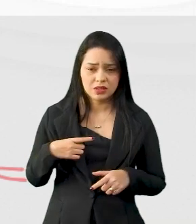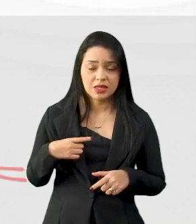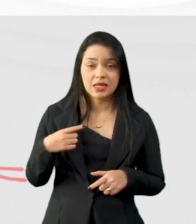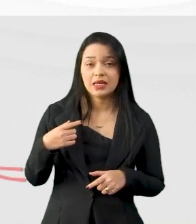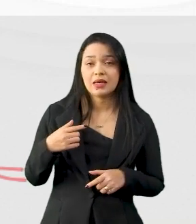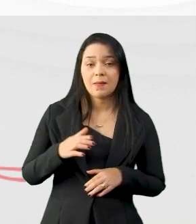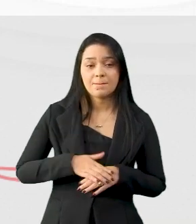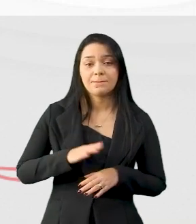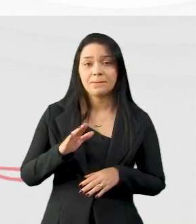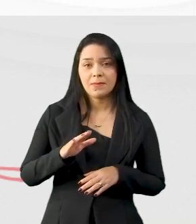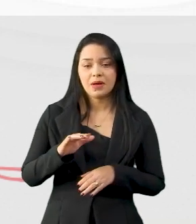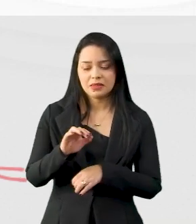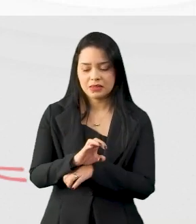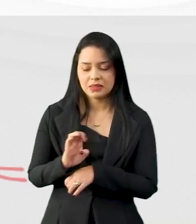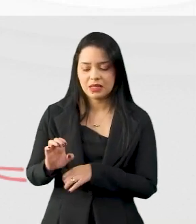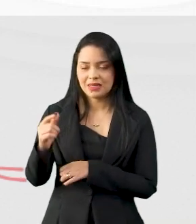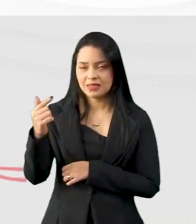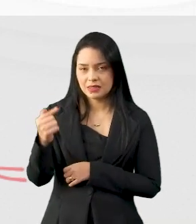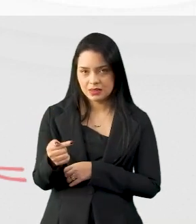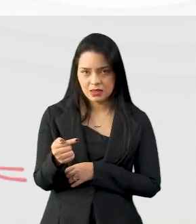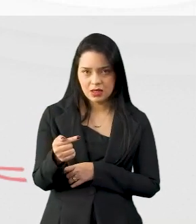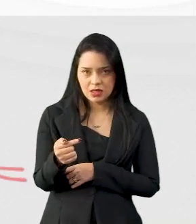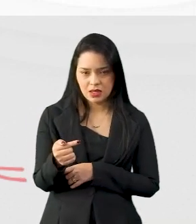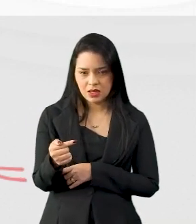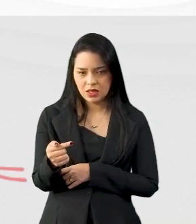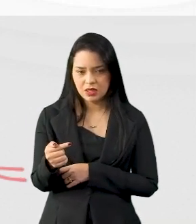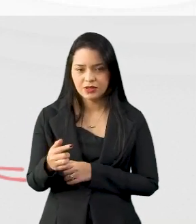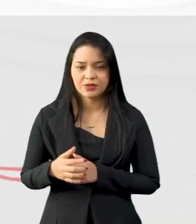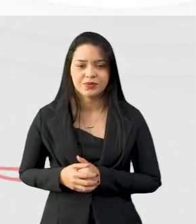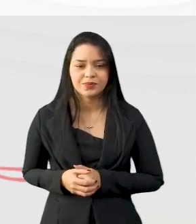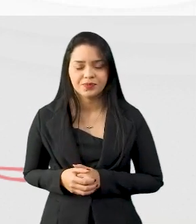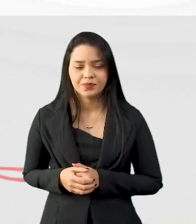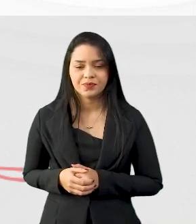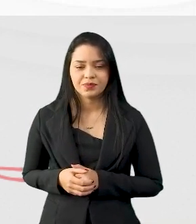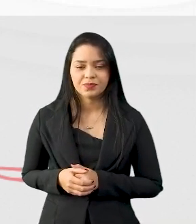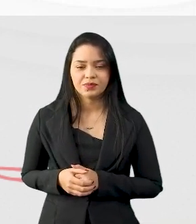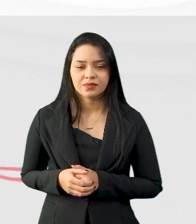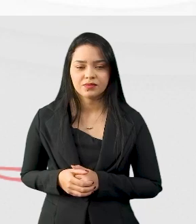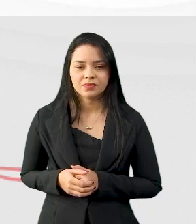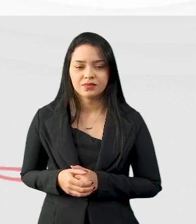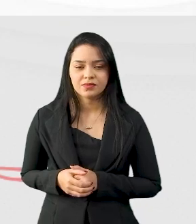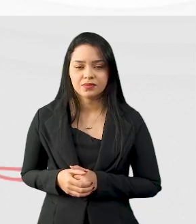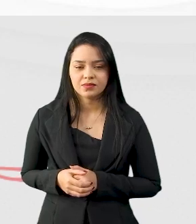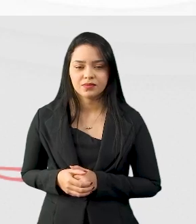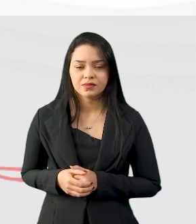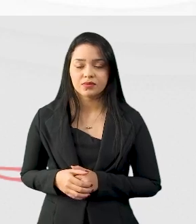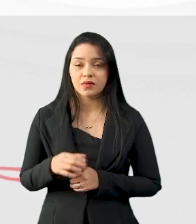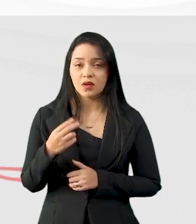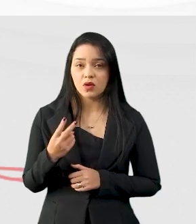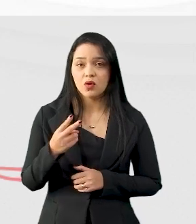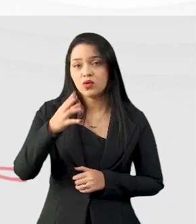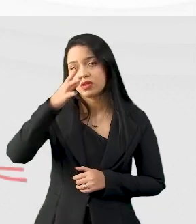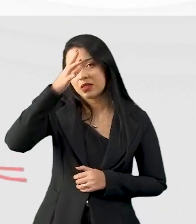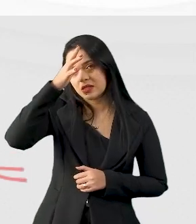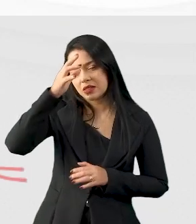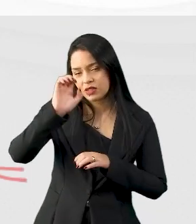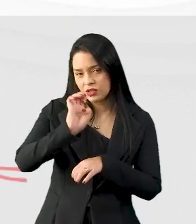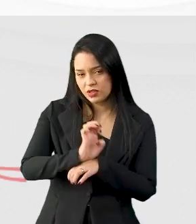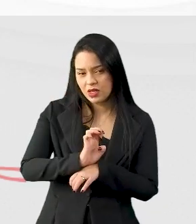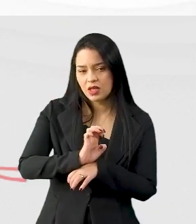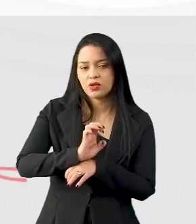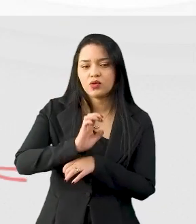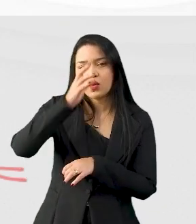concentra os maiores territórios do país, especificamente o estado do Amazonas e o estado do Pará, né? São 2 estados que se destacam em seu